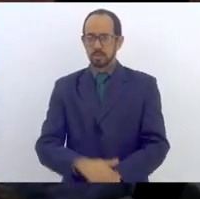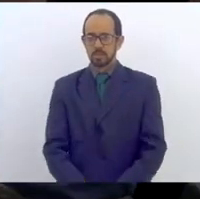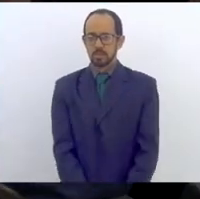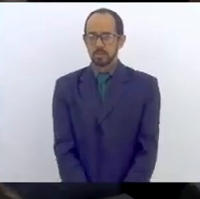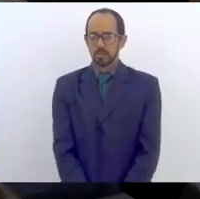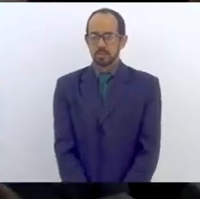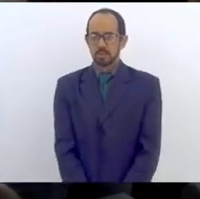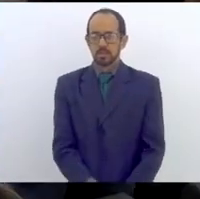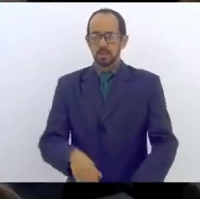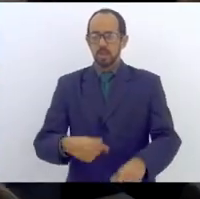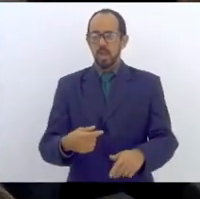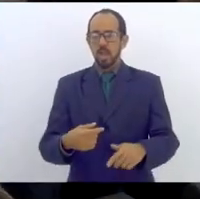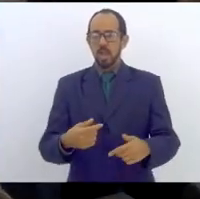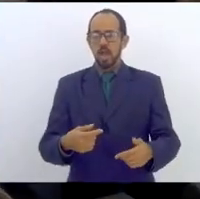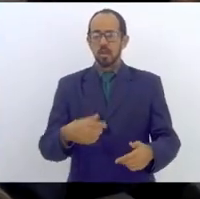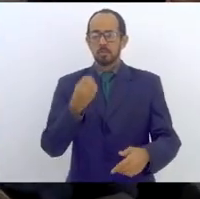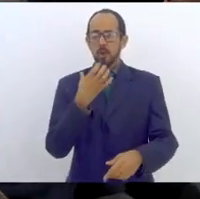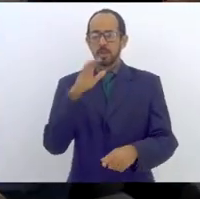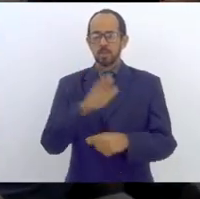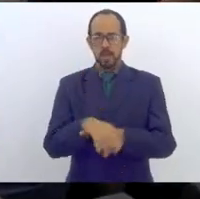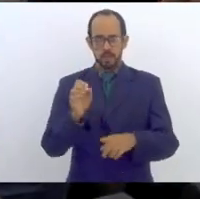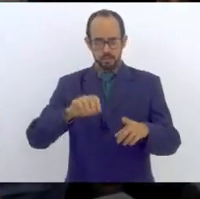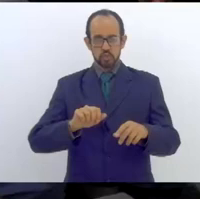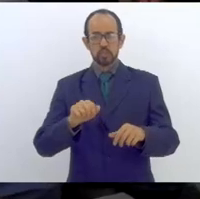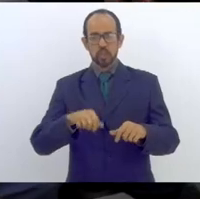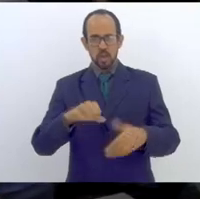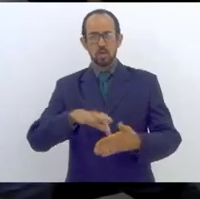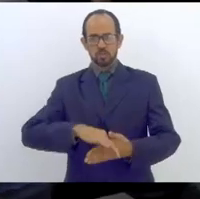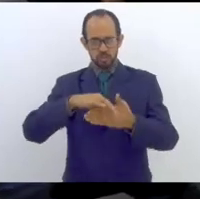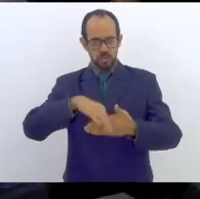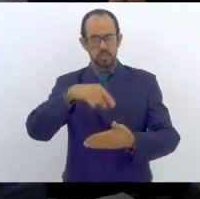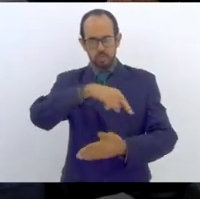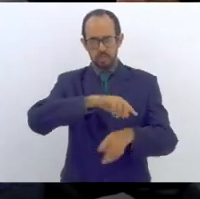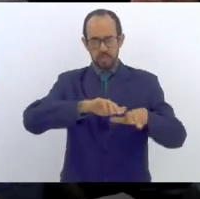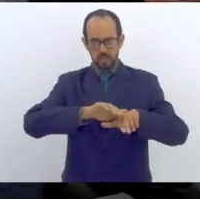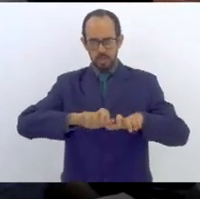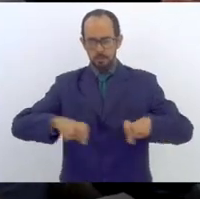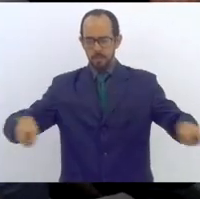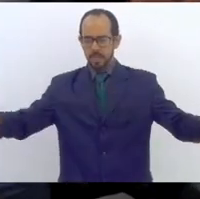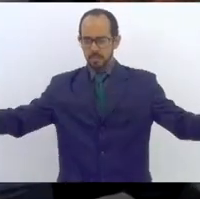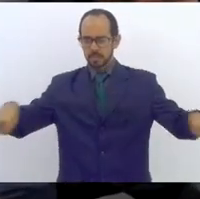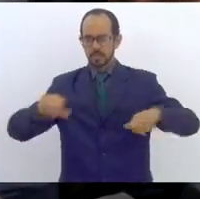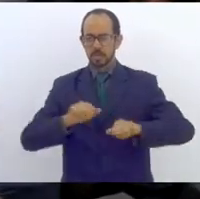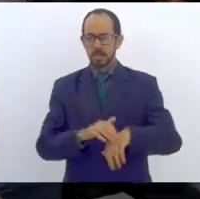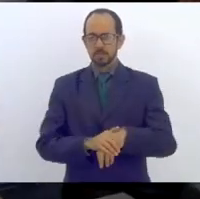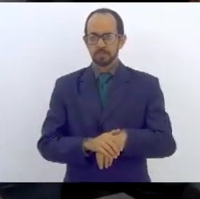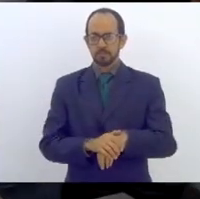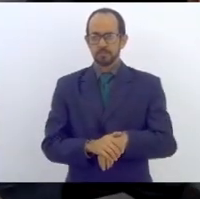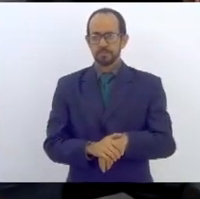meu boa tarde as autoridades que compõem a mesa e todos os presentes nessa audiência pública